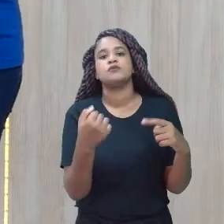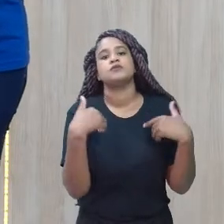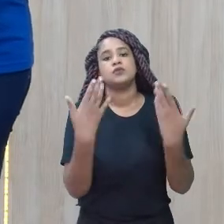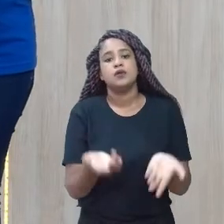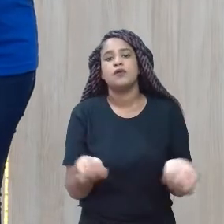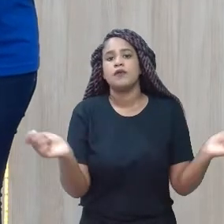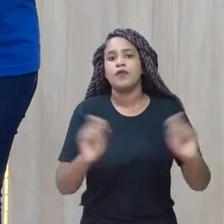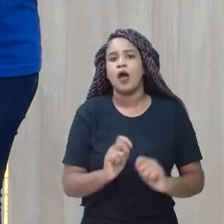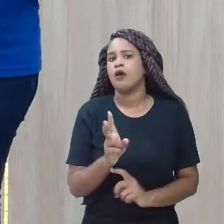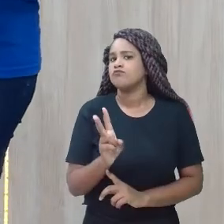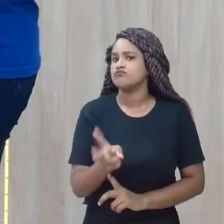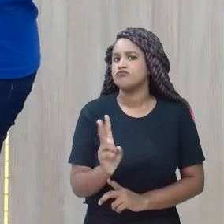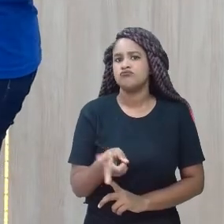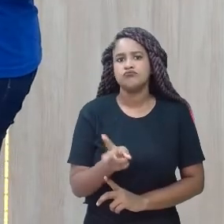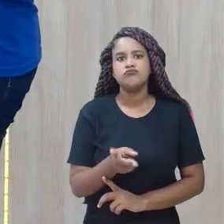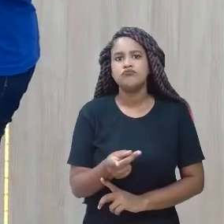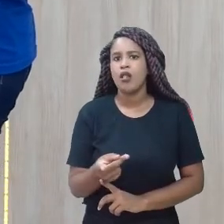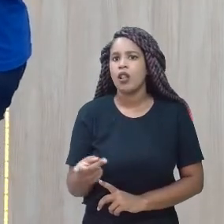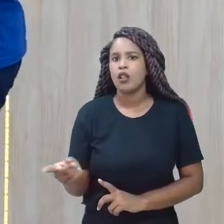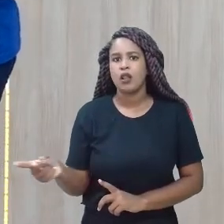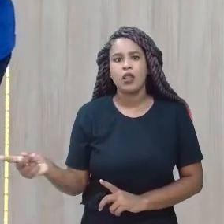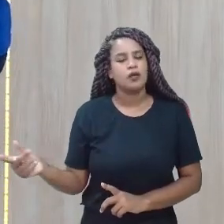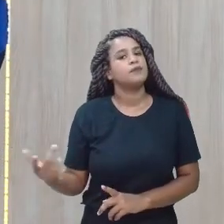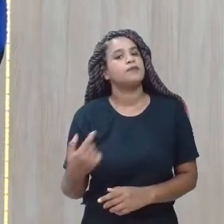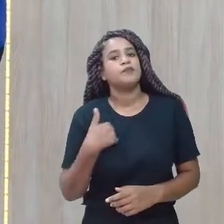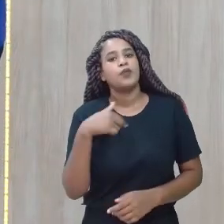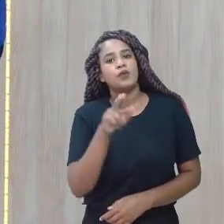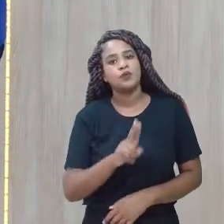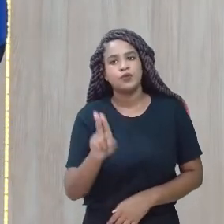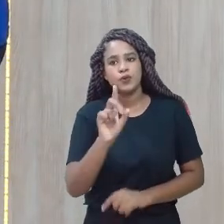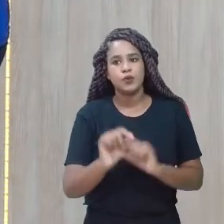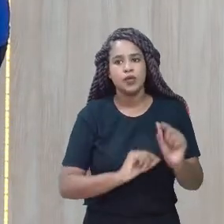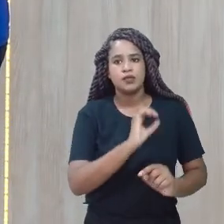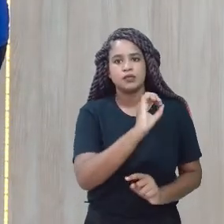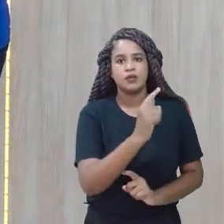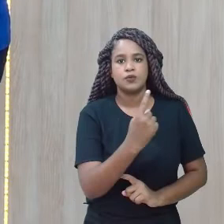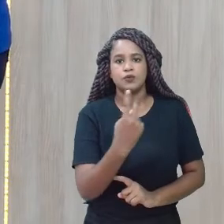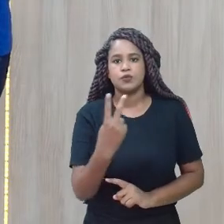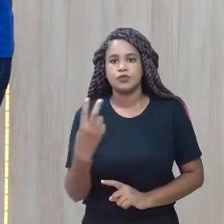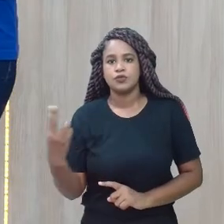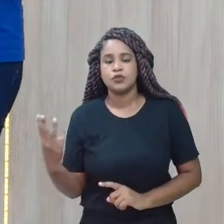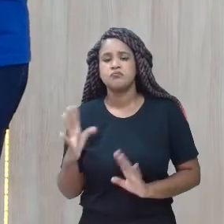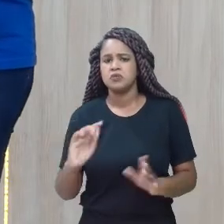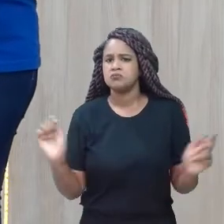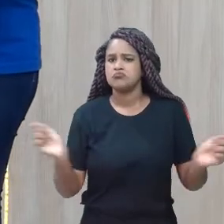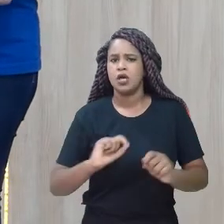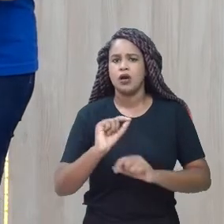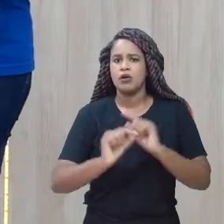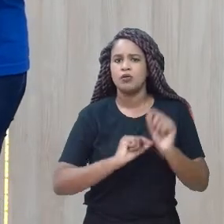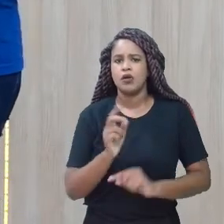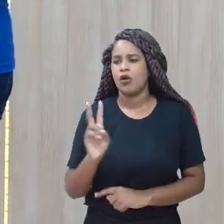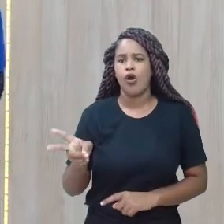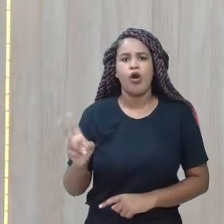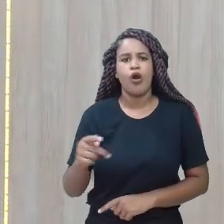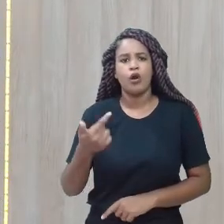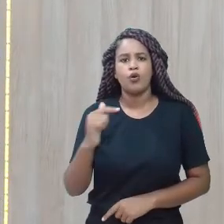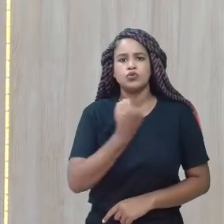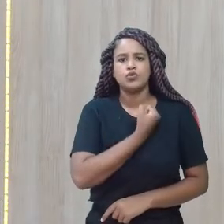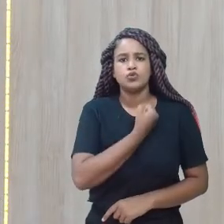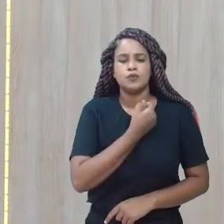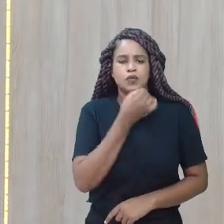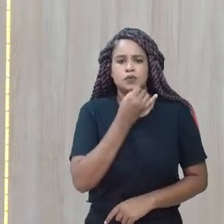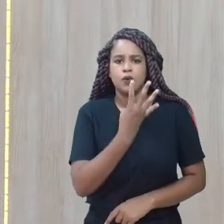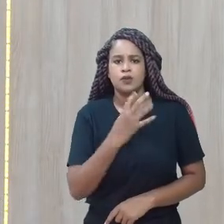continuar fazendo essas multiplicações. Ali eu usei o 0, 1, 2 e o 3, mas eu poderia continuar multiplicando